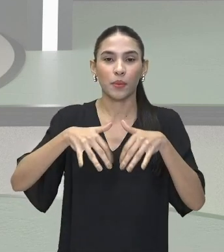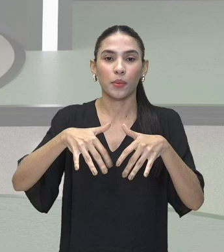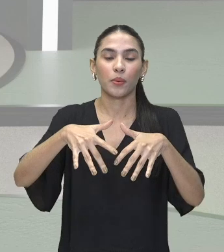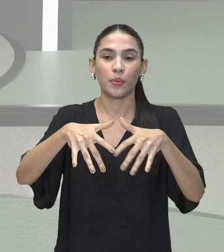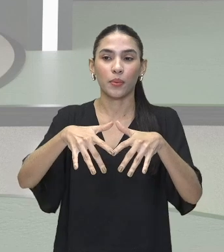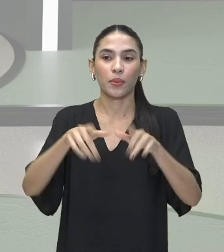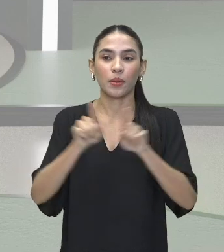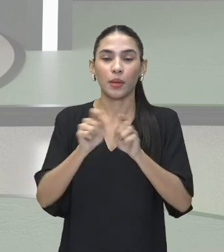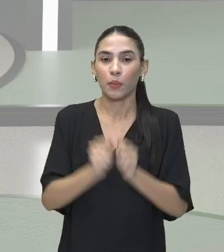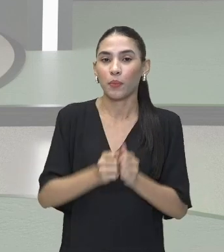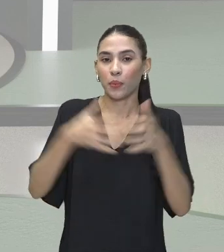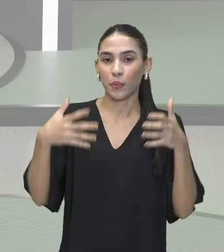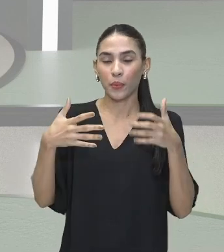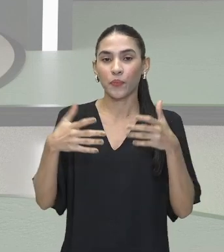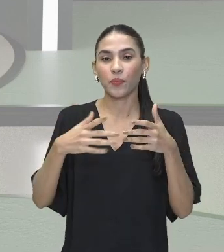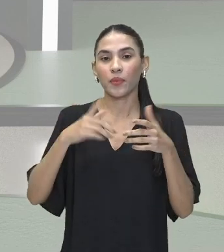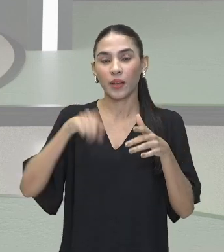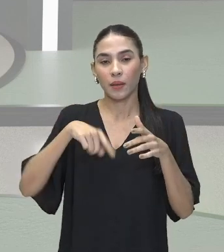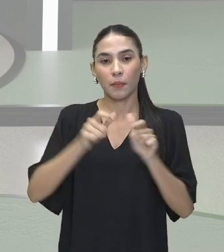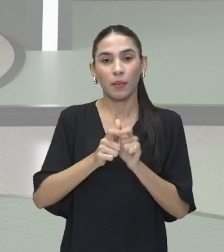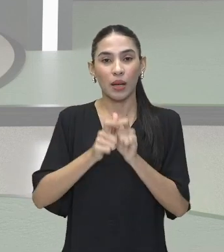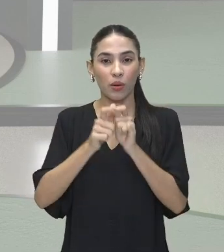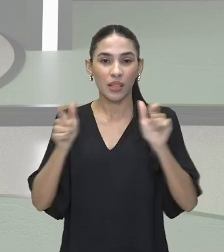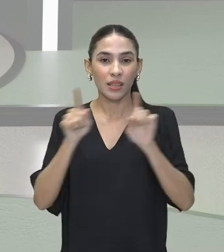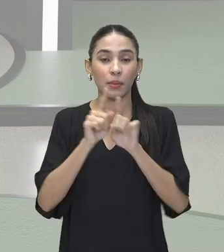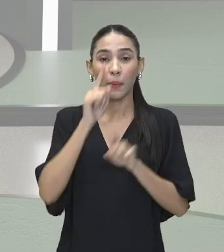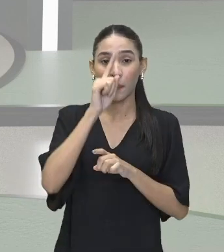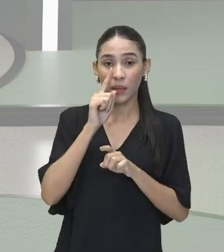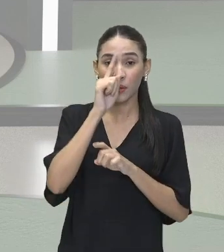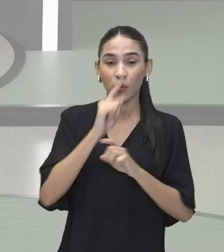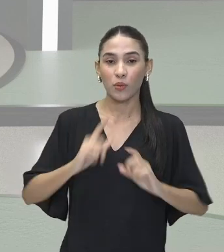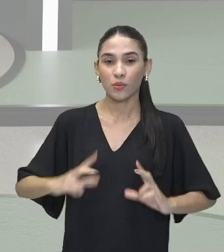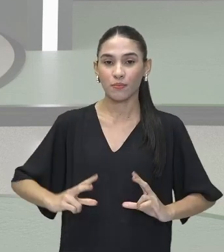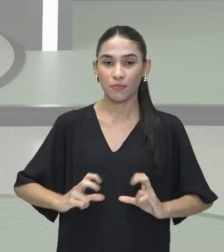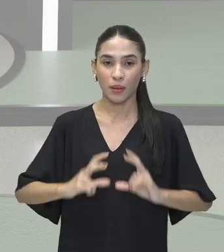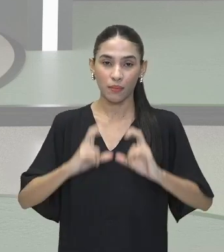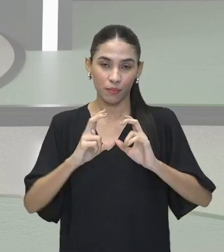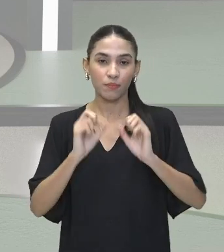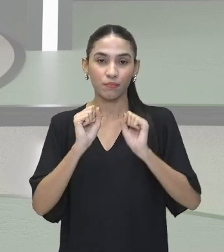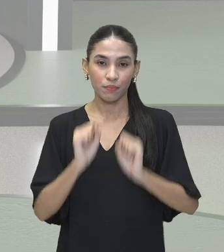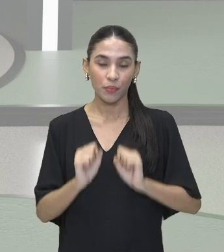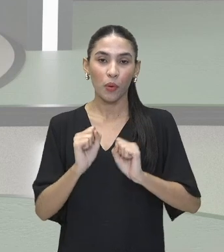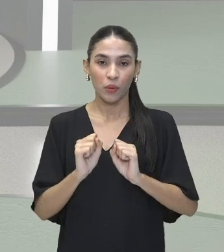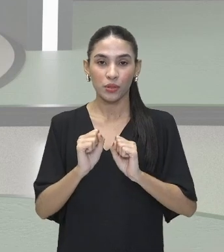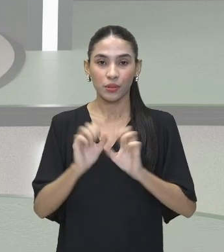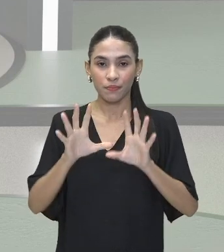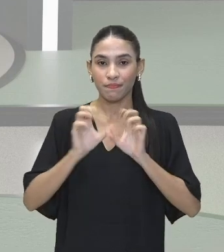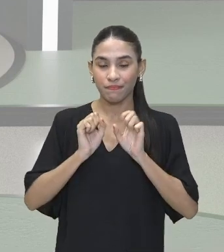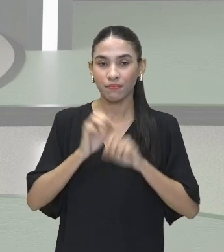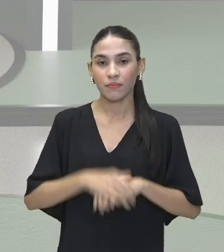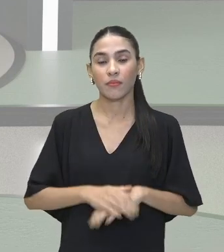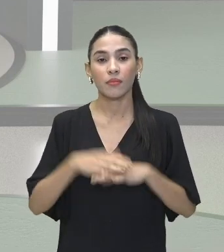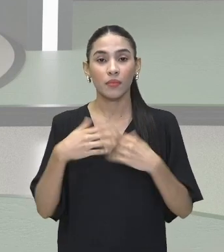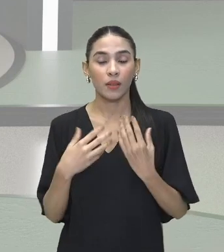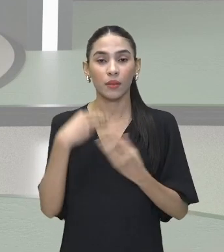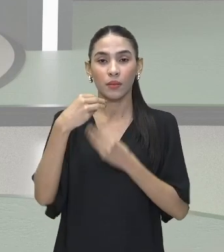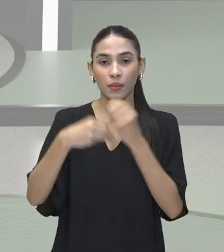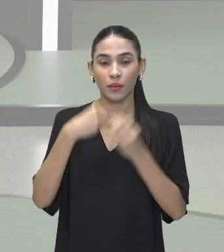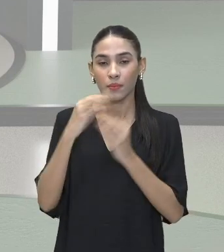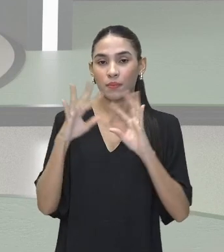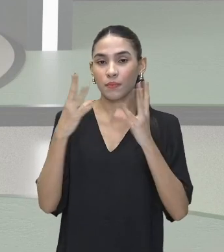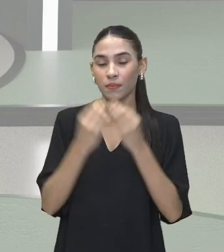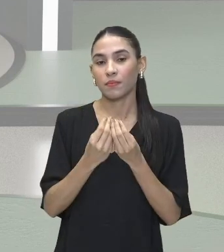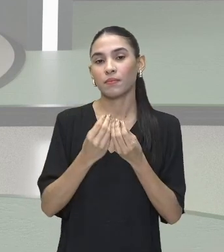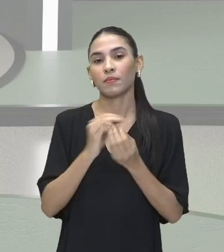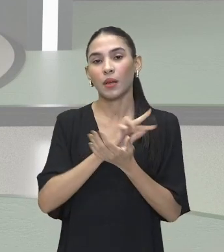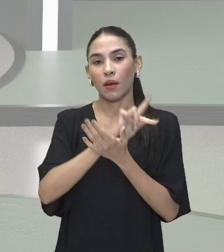sua maioria eles são cancerígenos, né? E esses compostos aromáticos, eles participam de várias aplicações